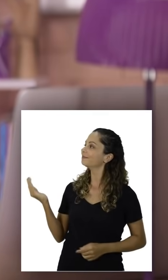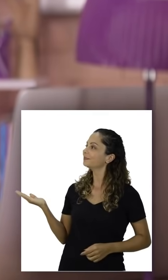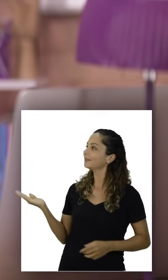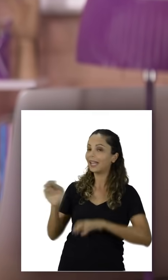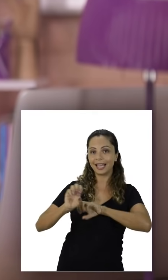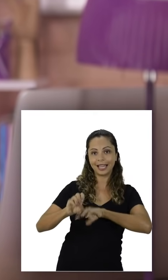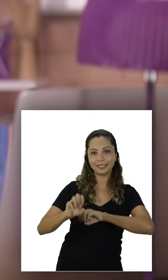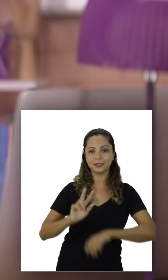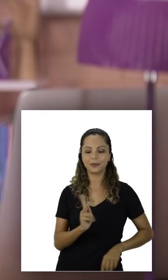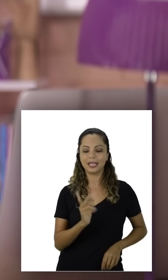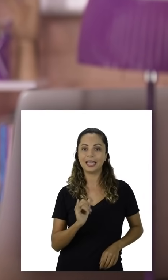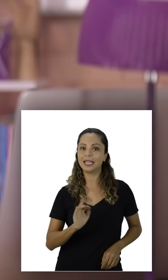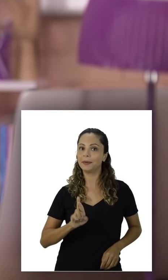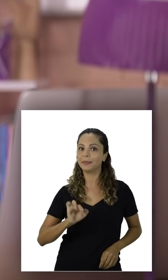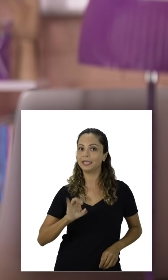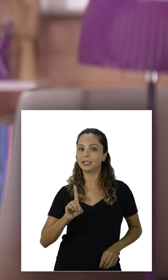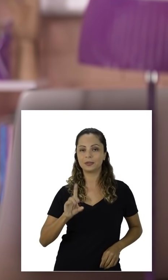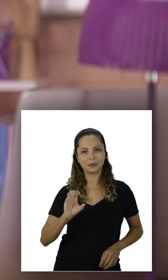Híbrido na Prática.